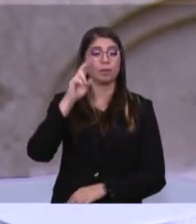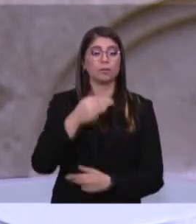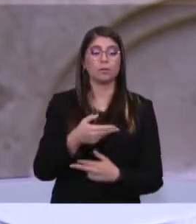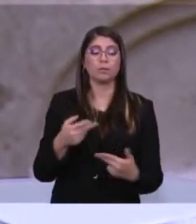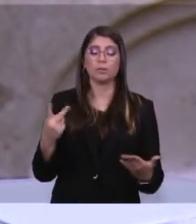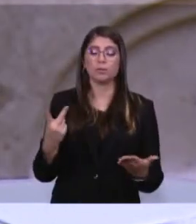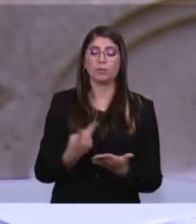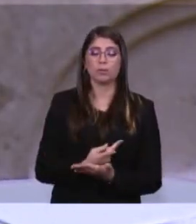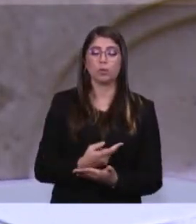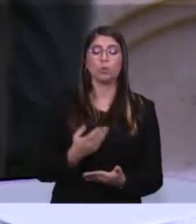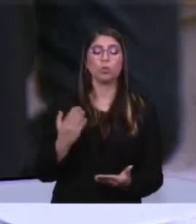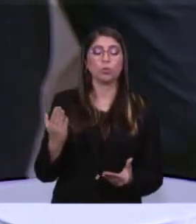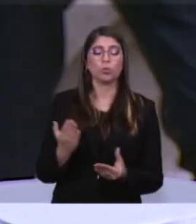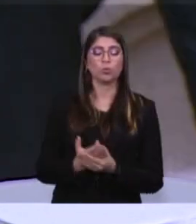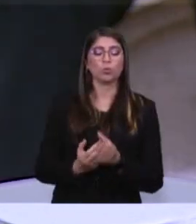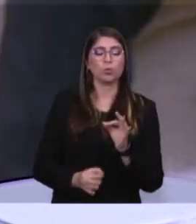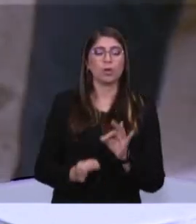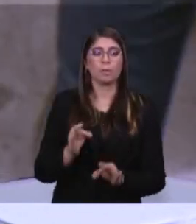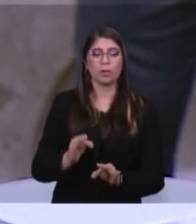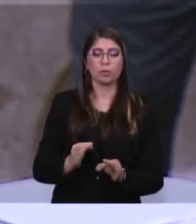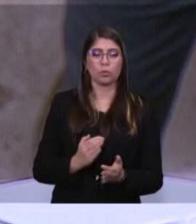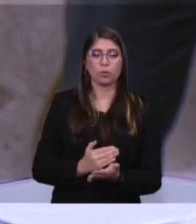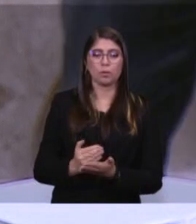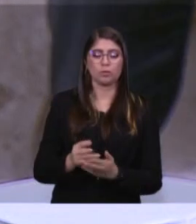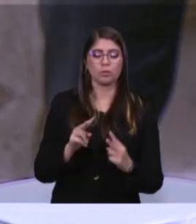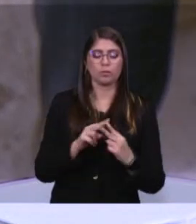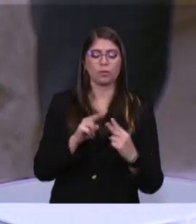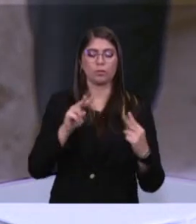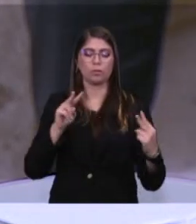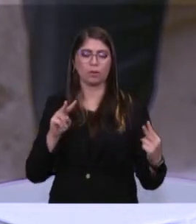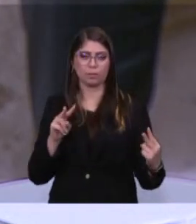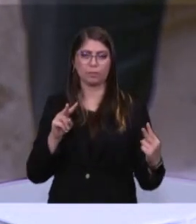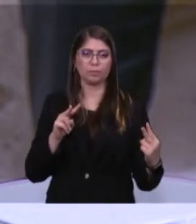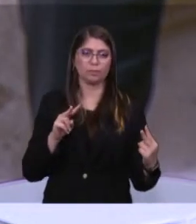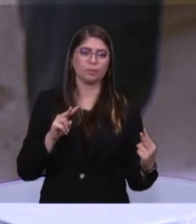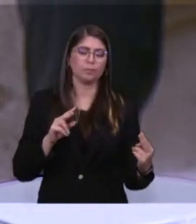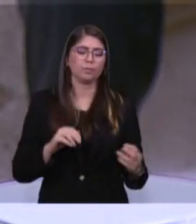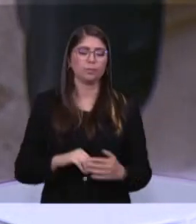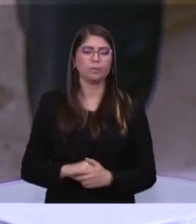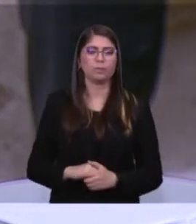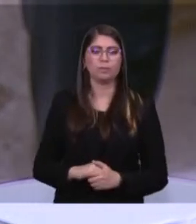O julgamento foi iniciado em sessão virtual e